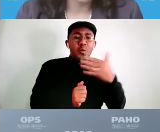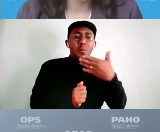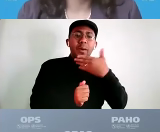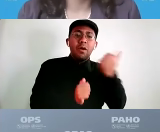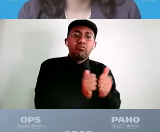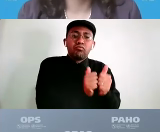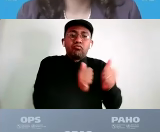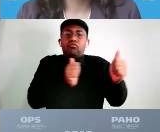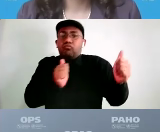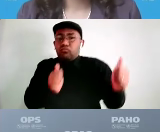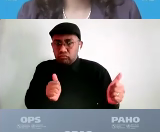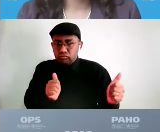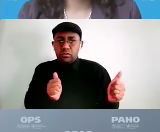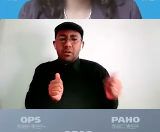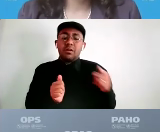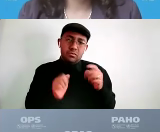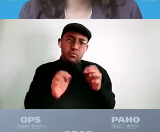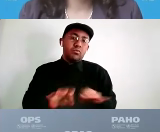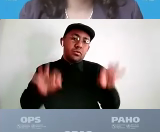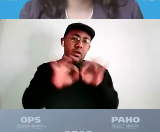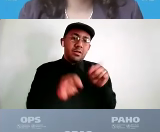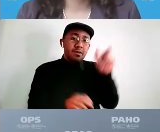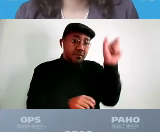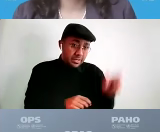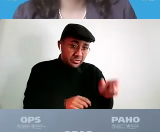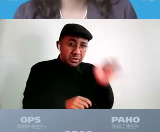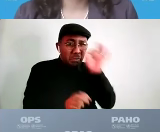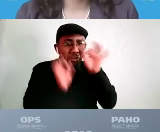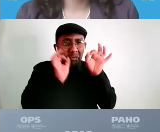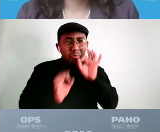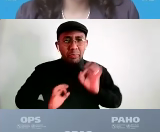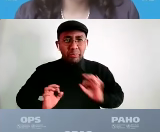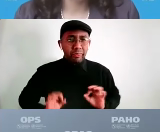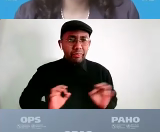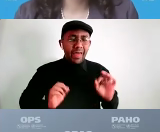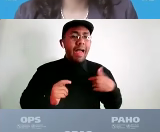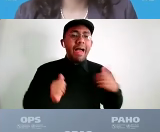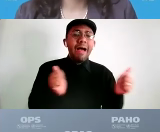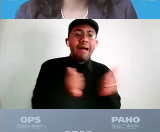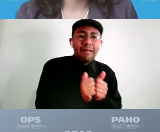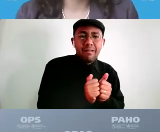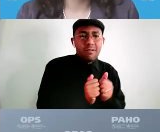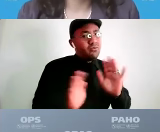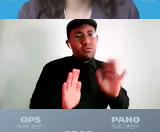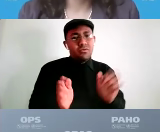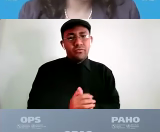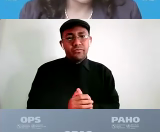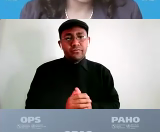no momento que aparecem as lesões, é nesse momento que se transmite a doença. Mas não temos evidência.